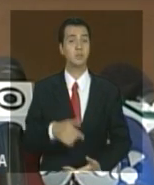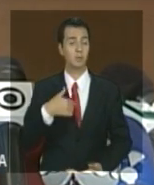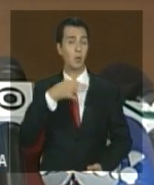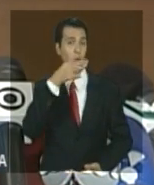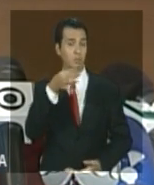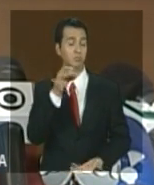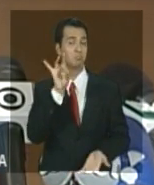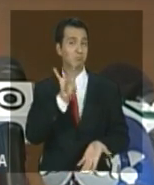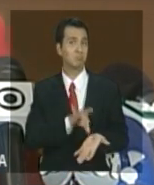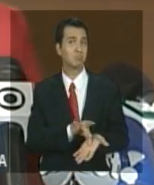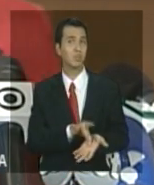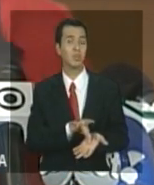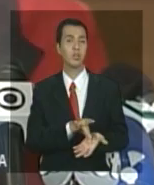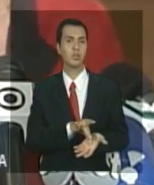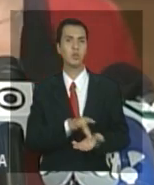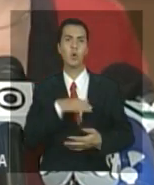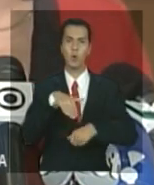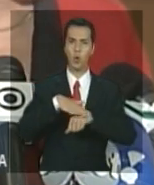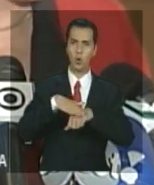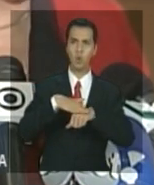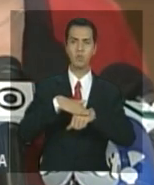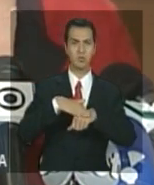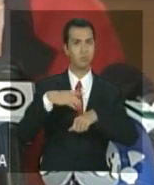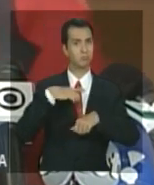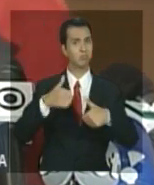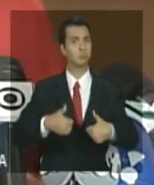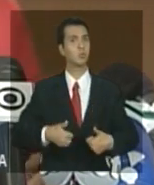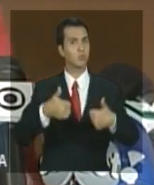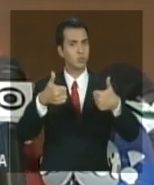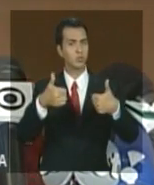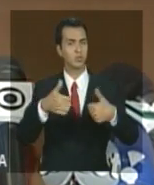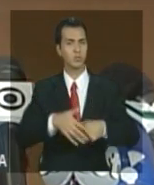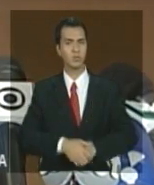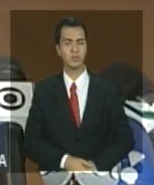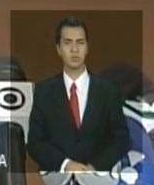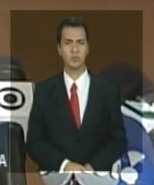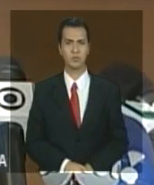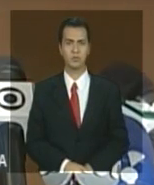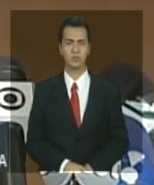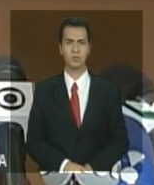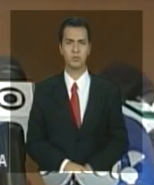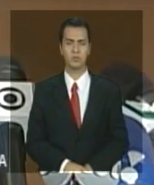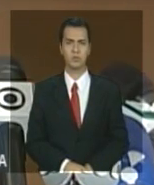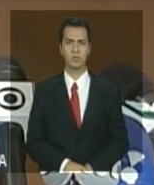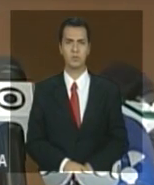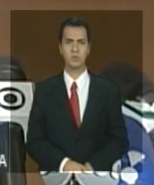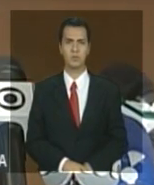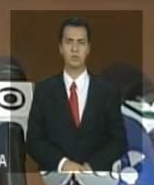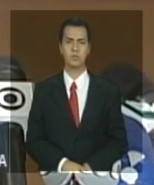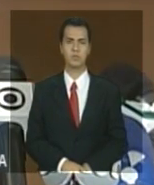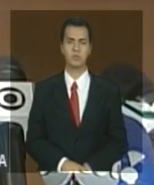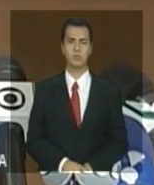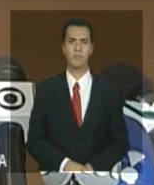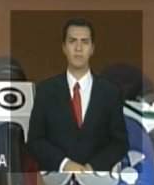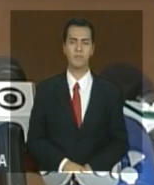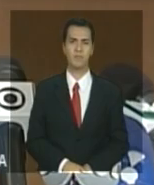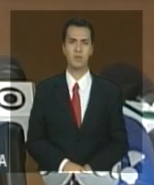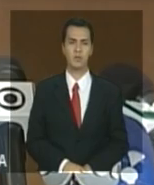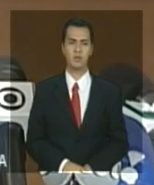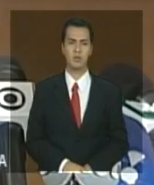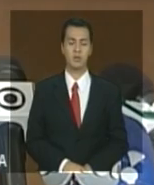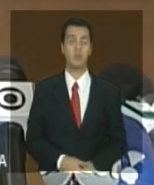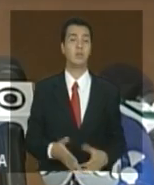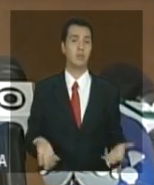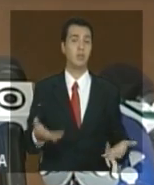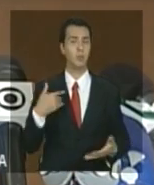positiva. Tem mais aspectos positivos, porque, veja bem, eu entendo que muitas vezes vocês querem um grande